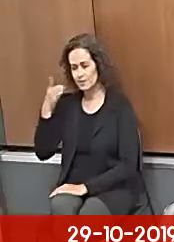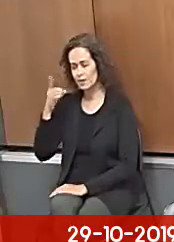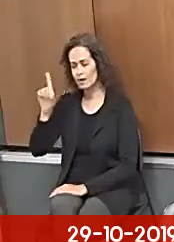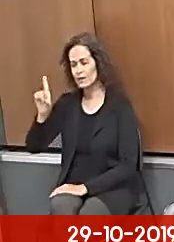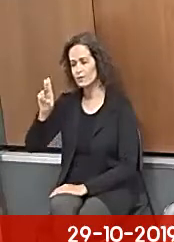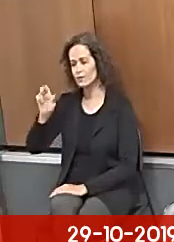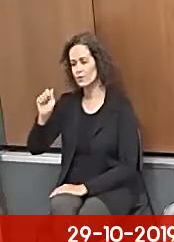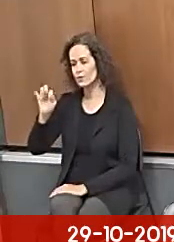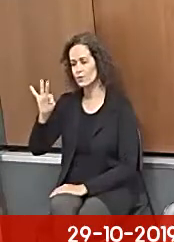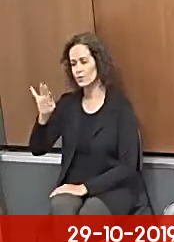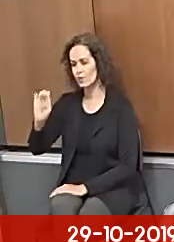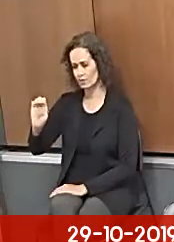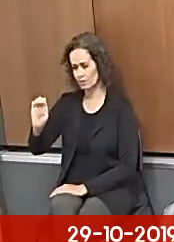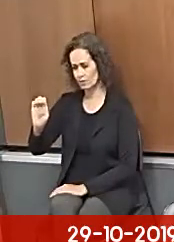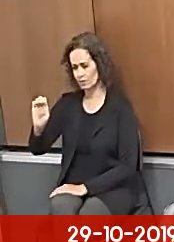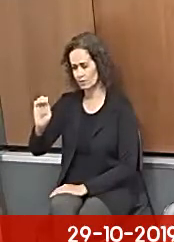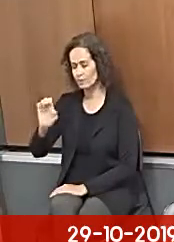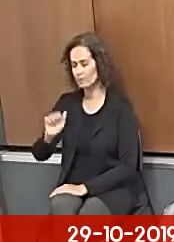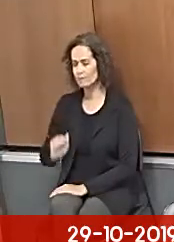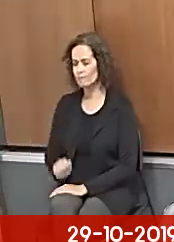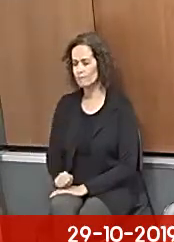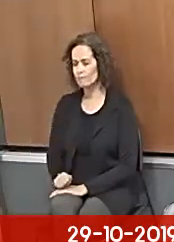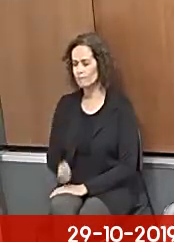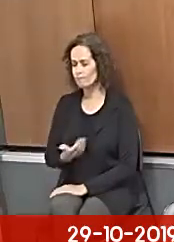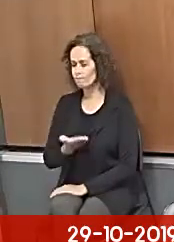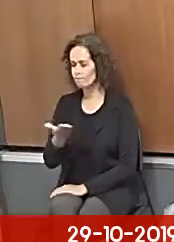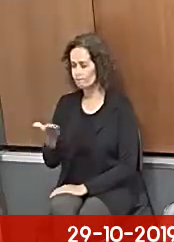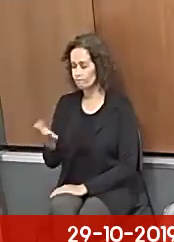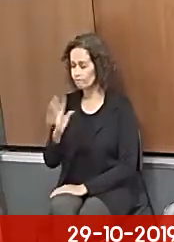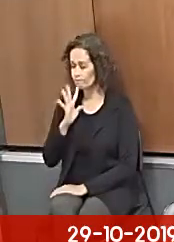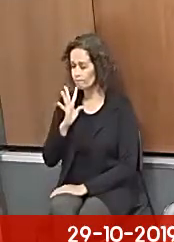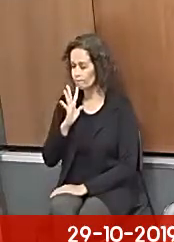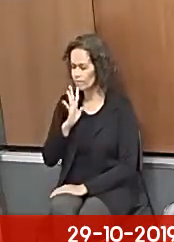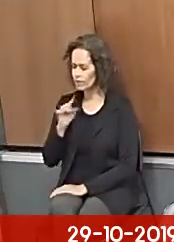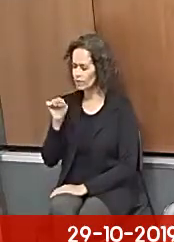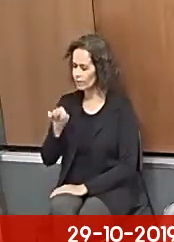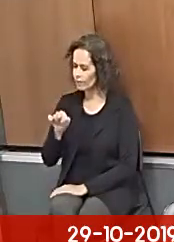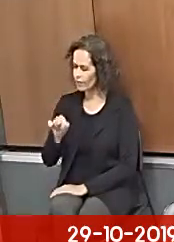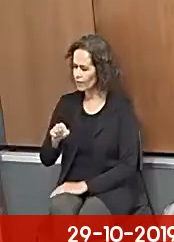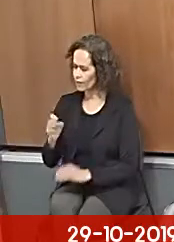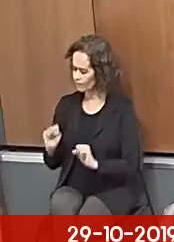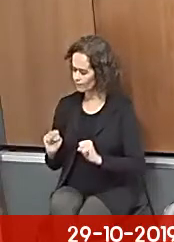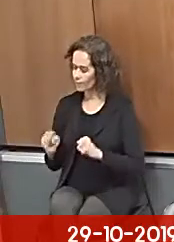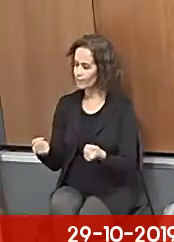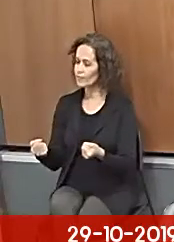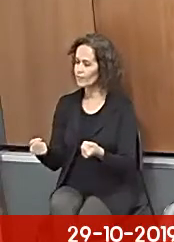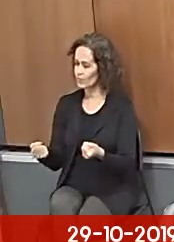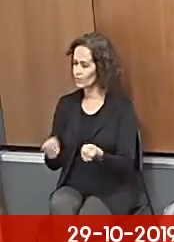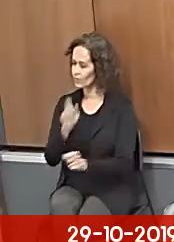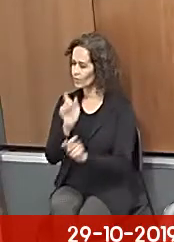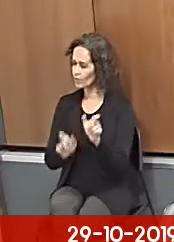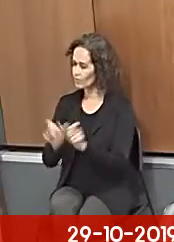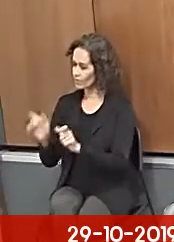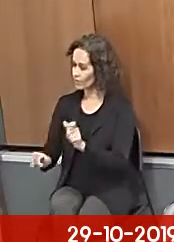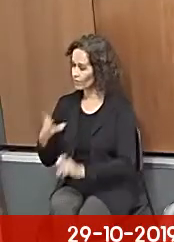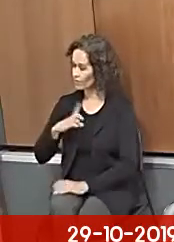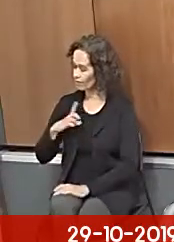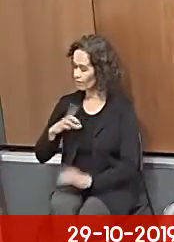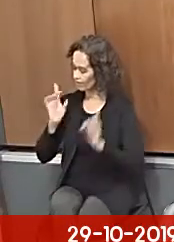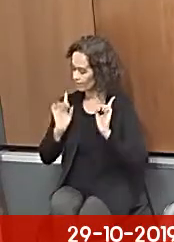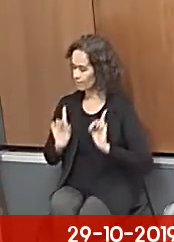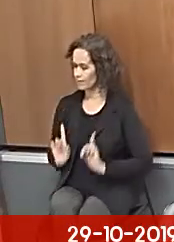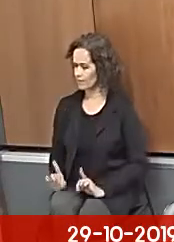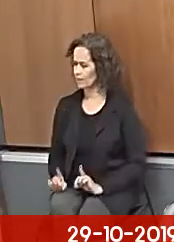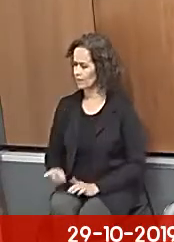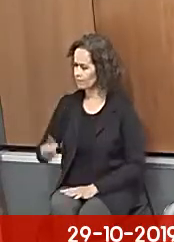Duarte Bechir. Deputado Duarte, para quem não conhece, é um grande defensor das pessoas com deficiência. E não